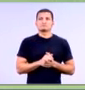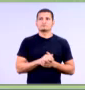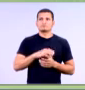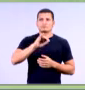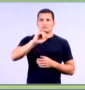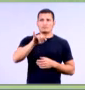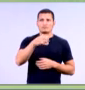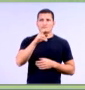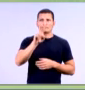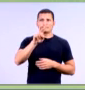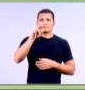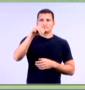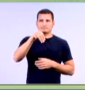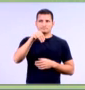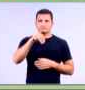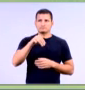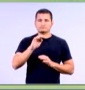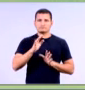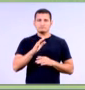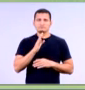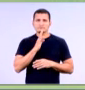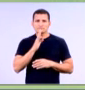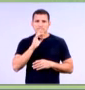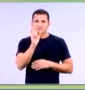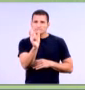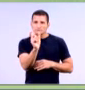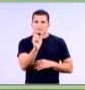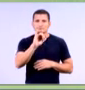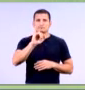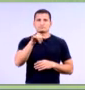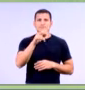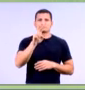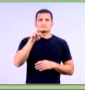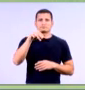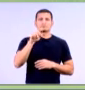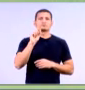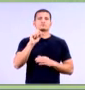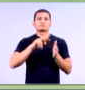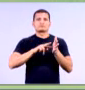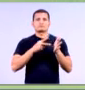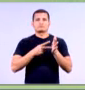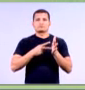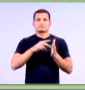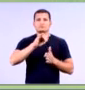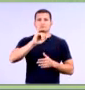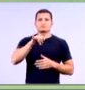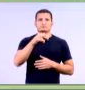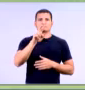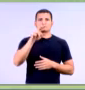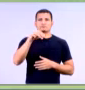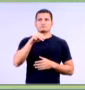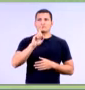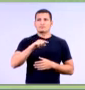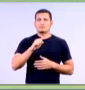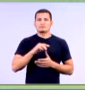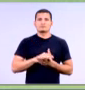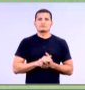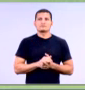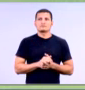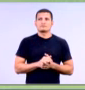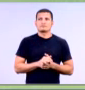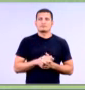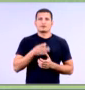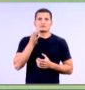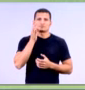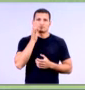palavra JVM? Sim, professor. O que significa JVM? Não vi, essa é a primeira vez que eu estou vendo essa palavra. Java Virtual Machine, o que será?